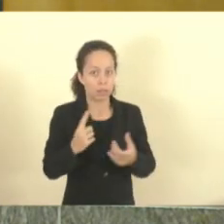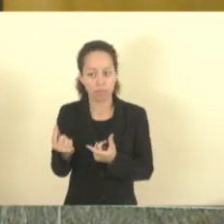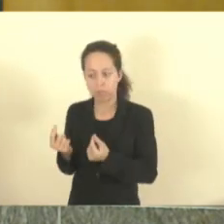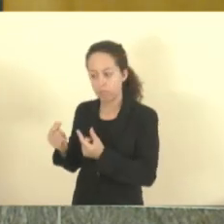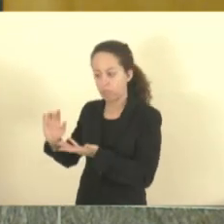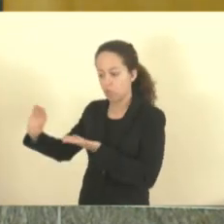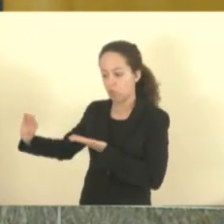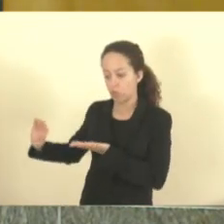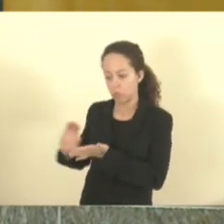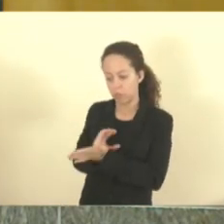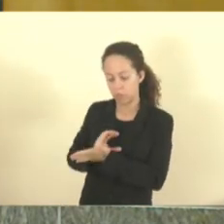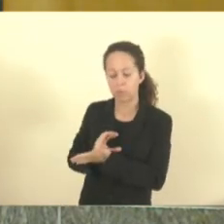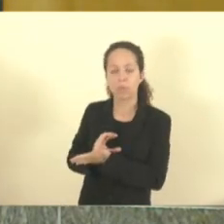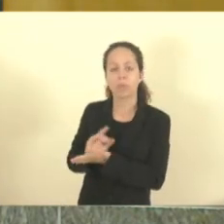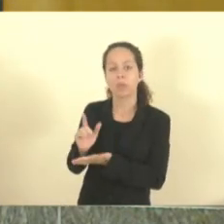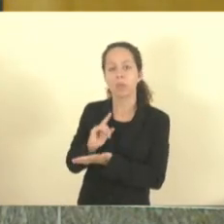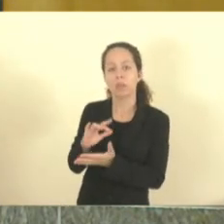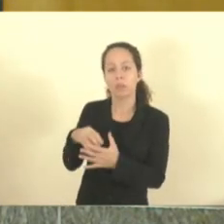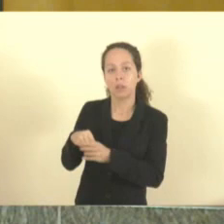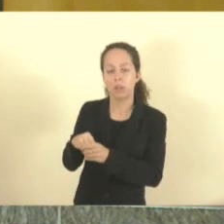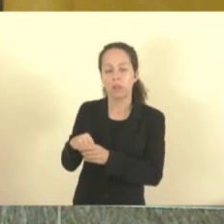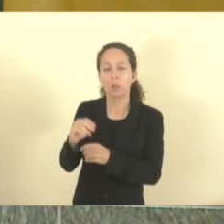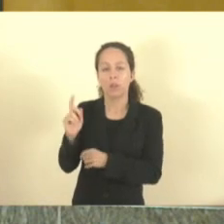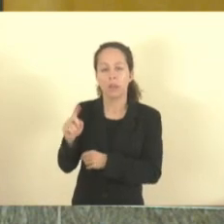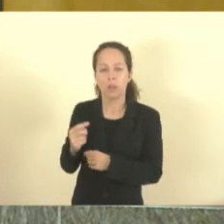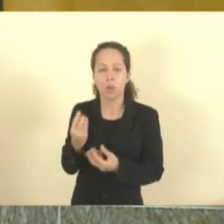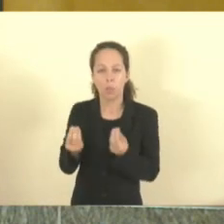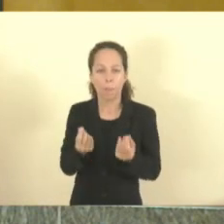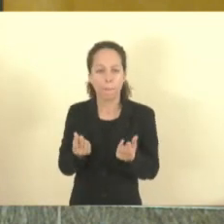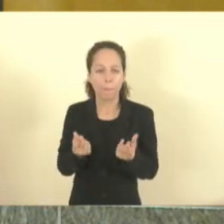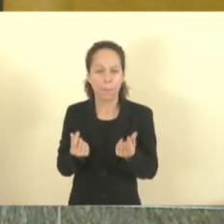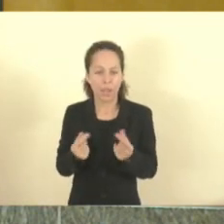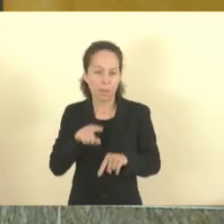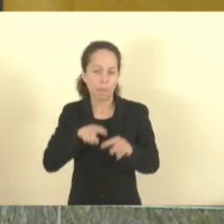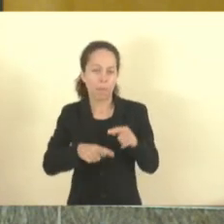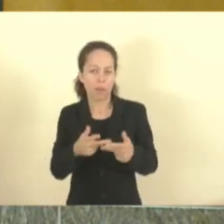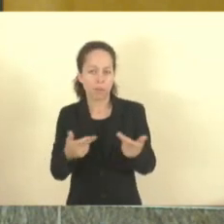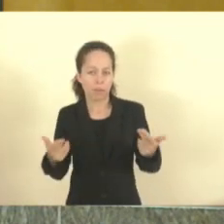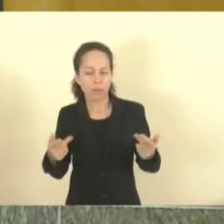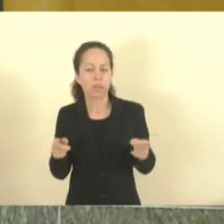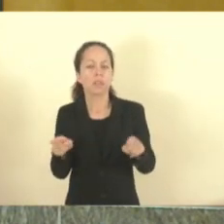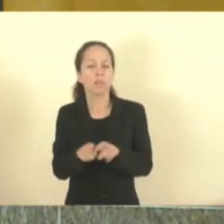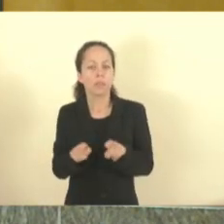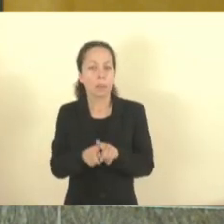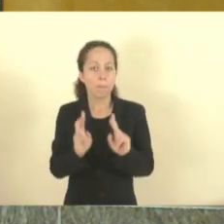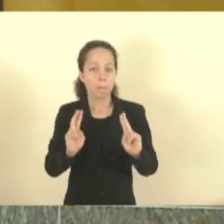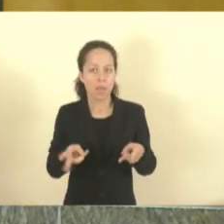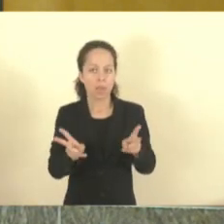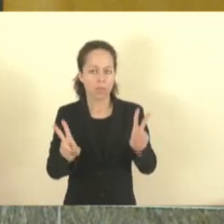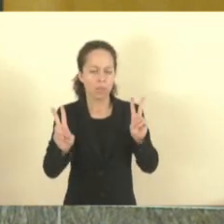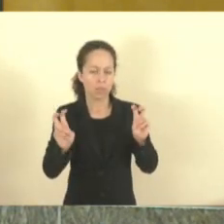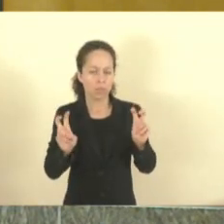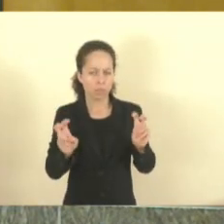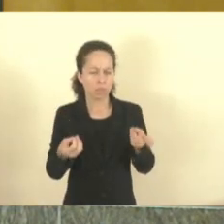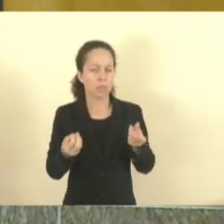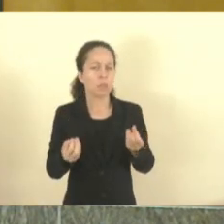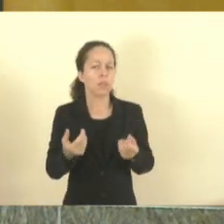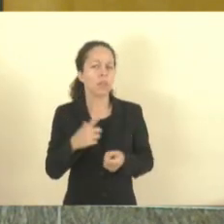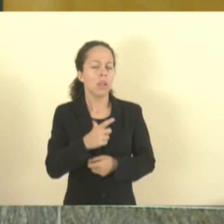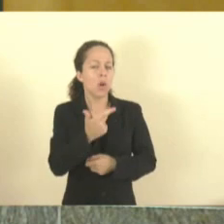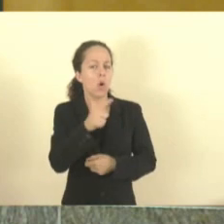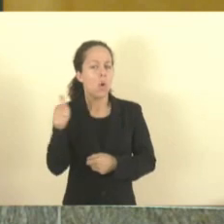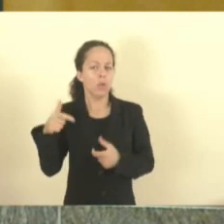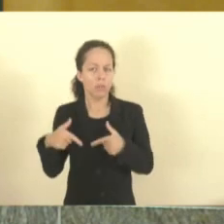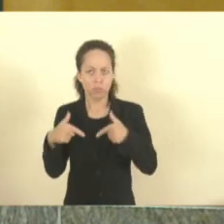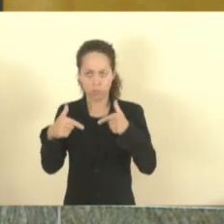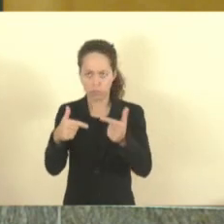remessa interna ou interestadual de bens e mercadorias entre estabelecimentos da mesma titularidade e dá outras providências,